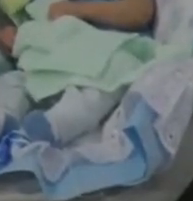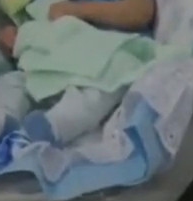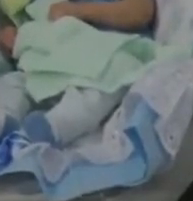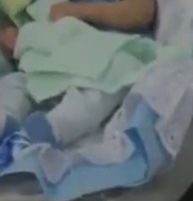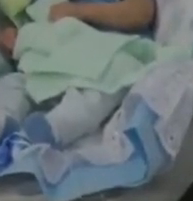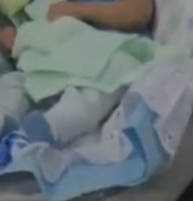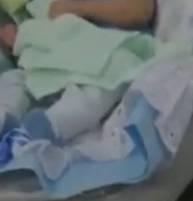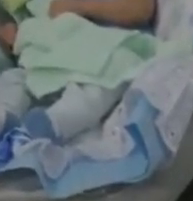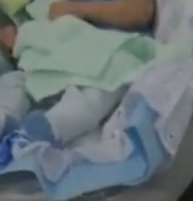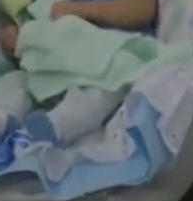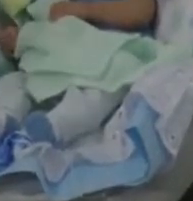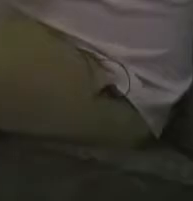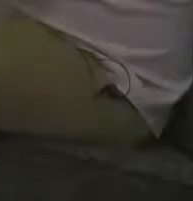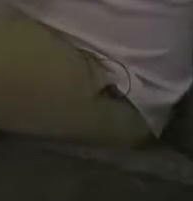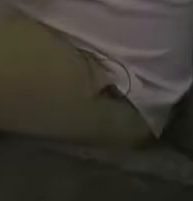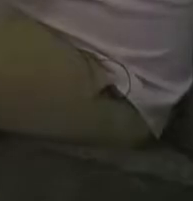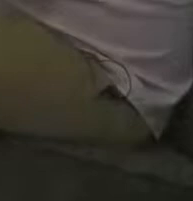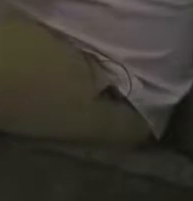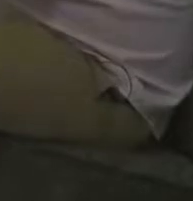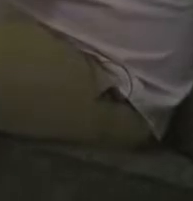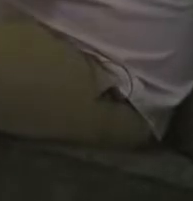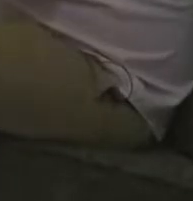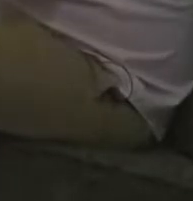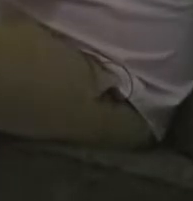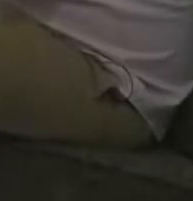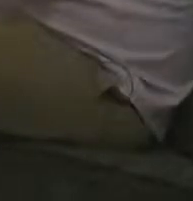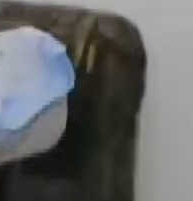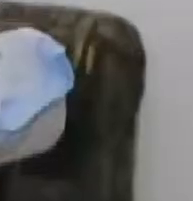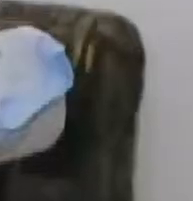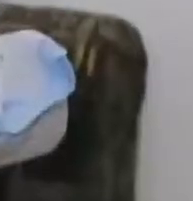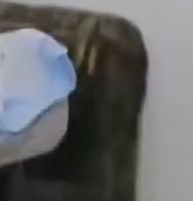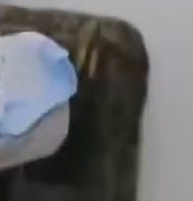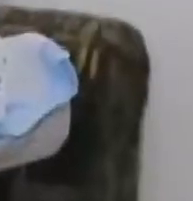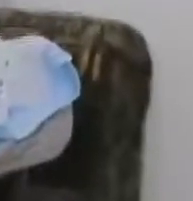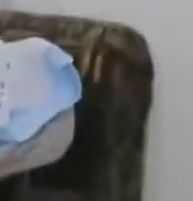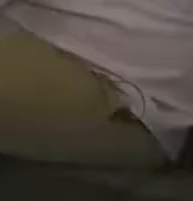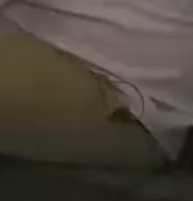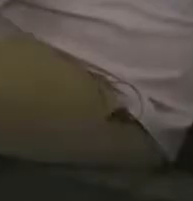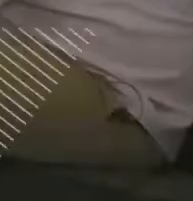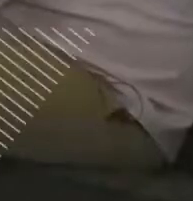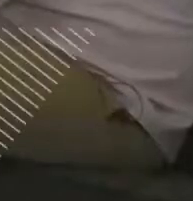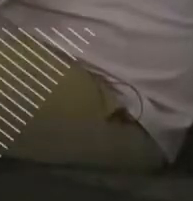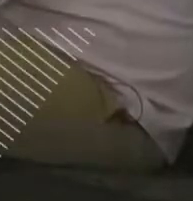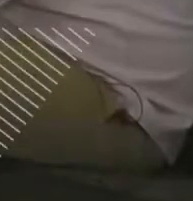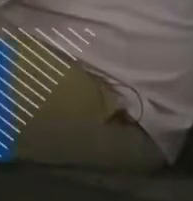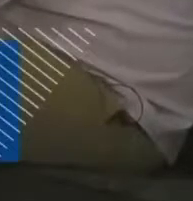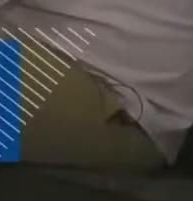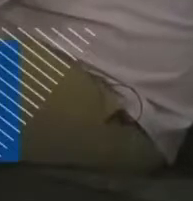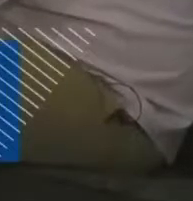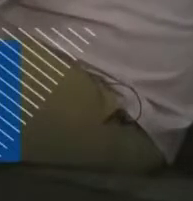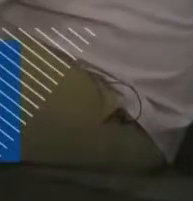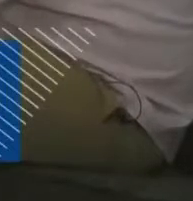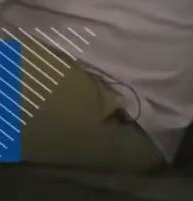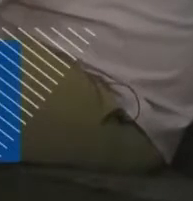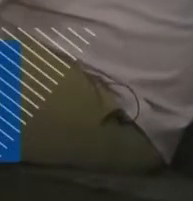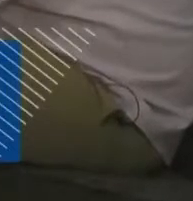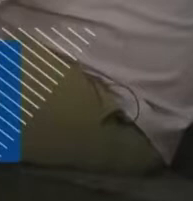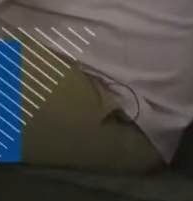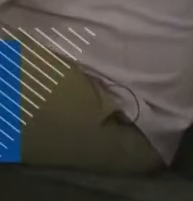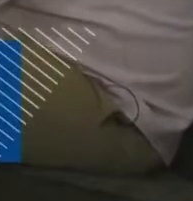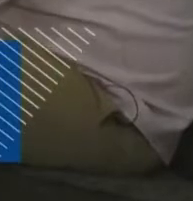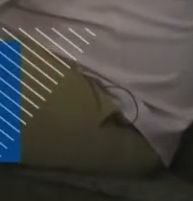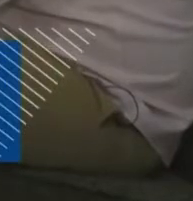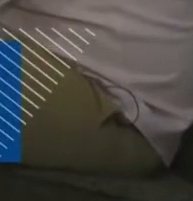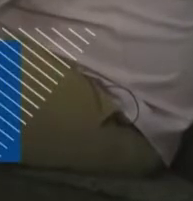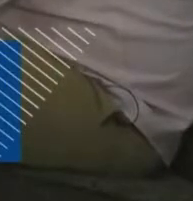outra coisa. Eu já falei, ó, não tenho dinheiro, não tenho um centavo. Não se preocupe, o Estado está pagando tudo para a senhora não